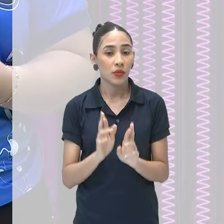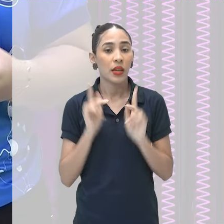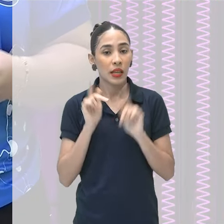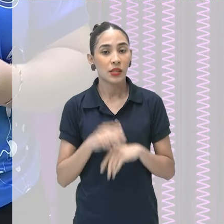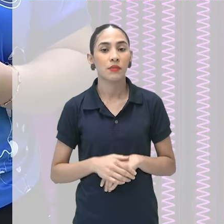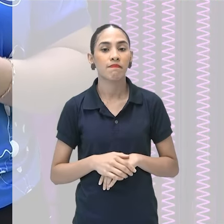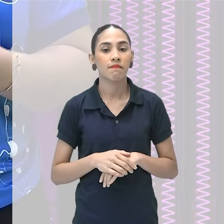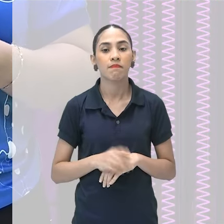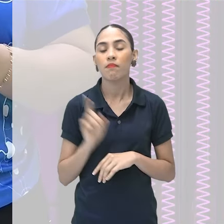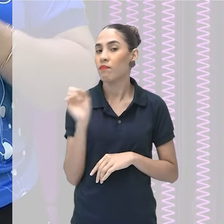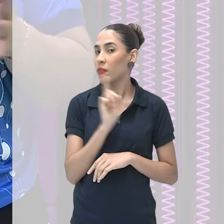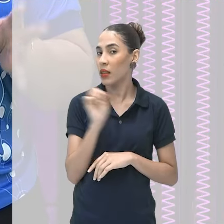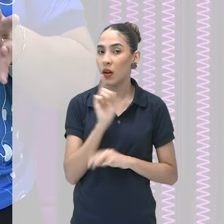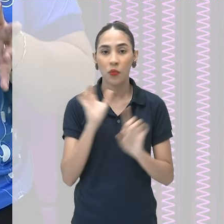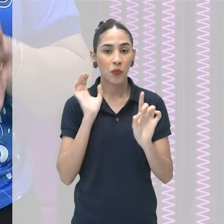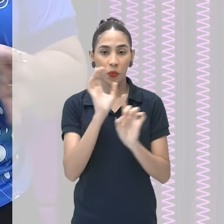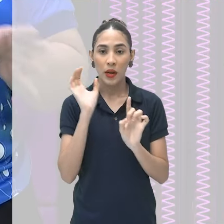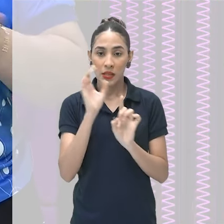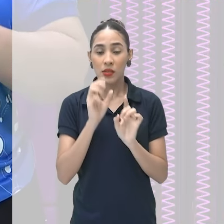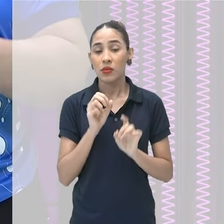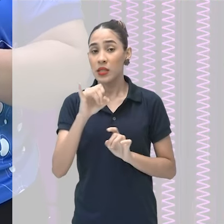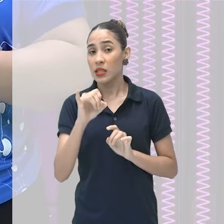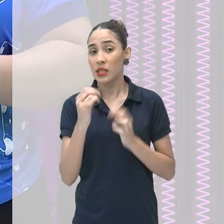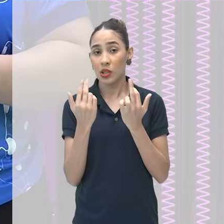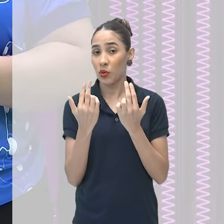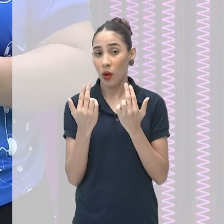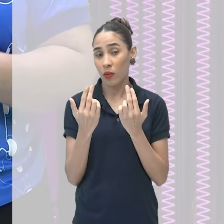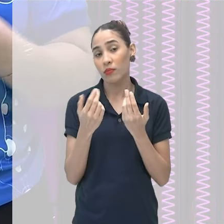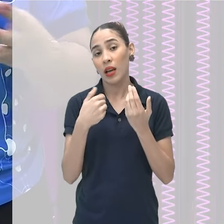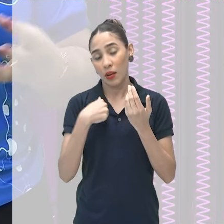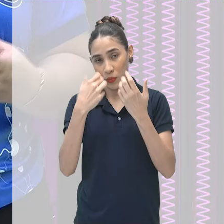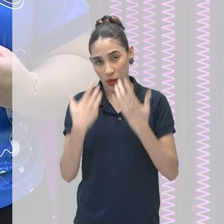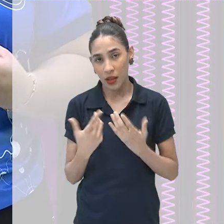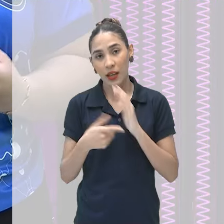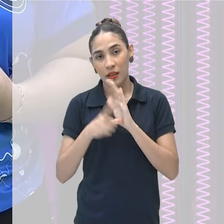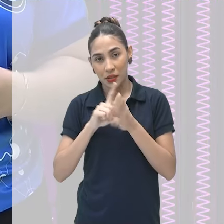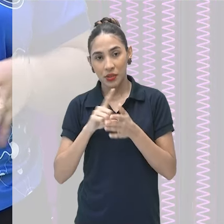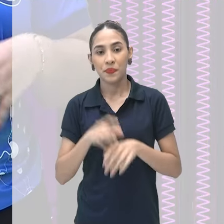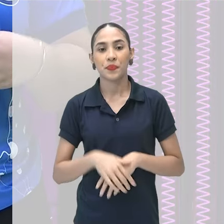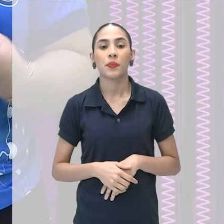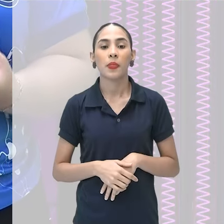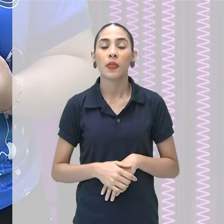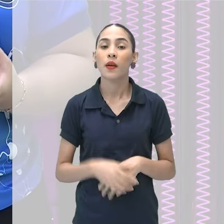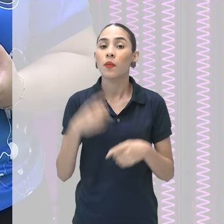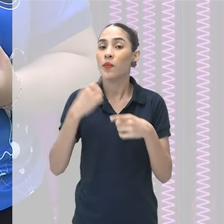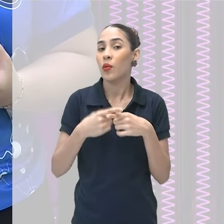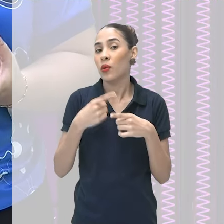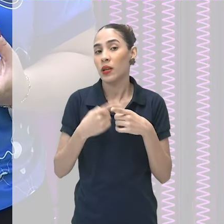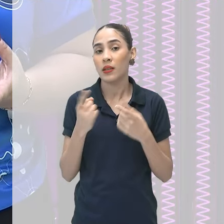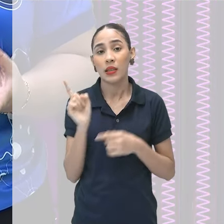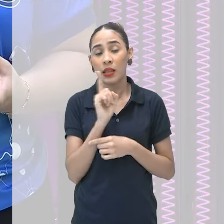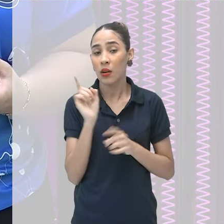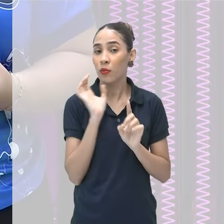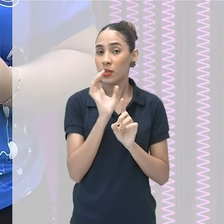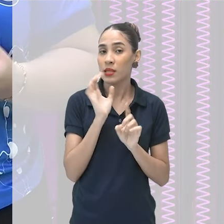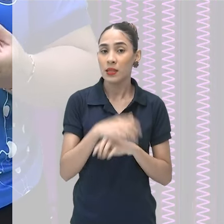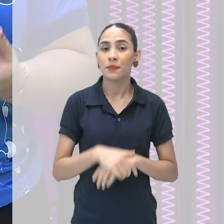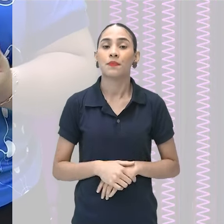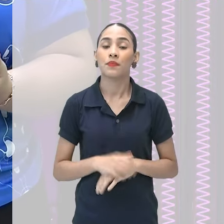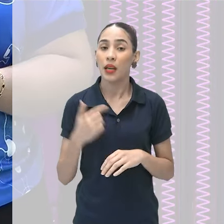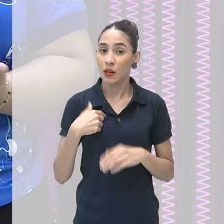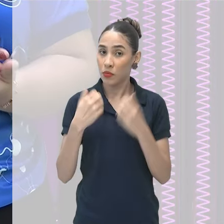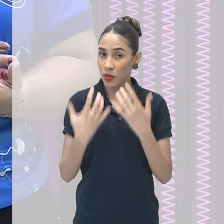diferentes, mas elas não interferem se elas forem iguais, como eu comentei no primeiro gráfico. Por que ela não interfere?